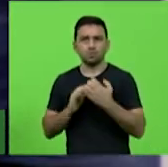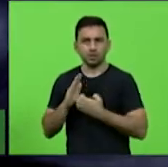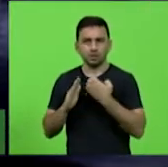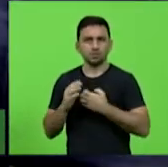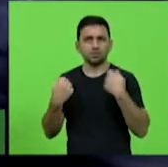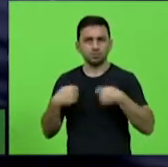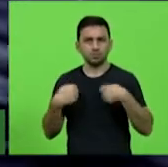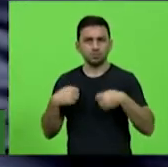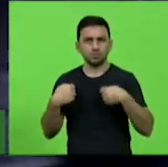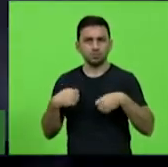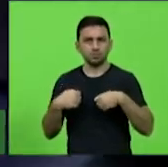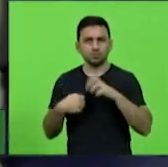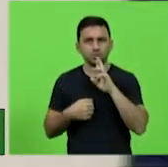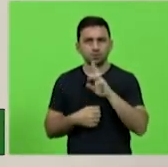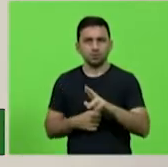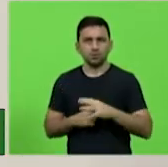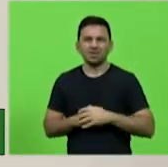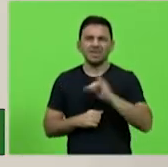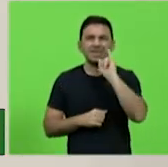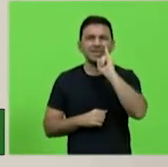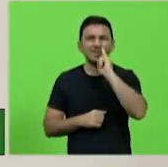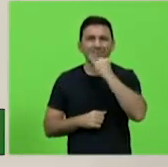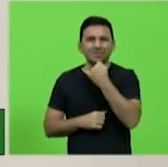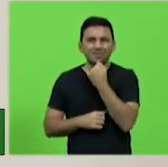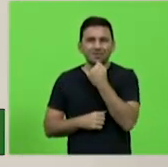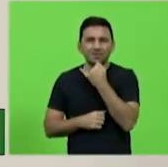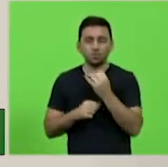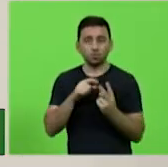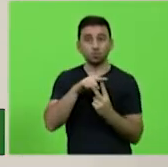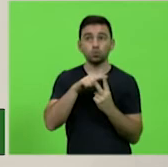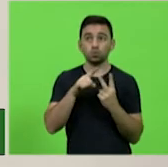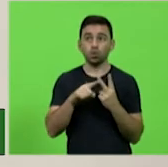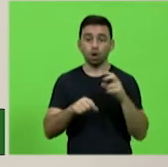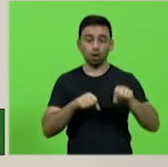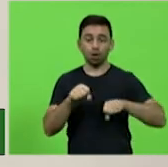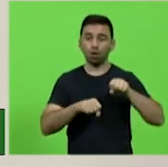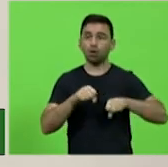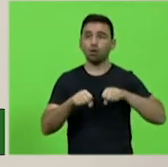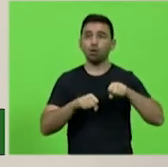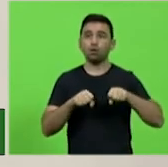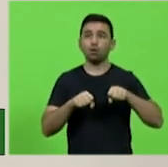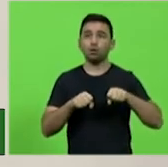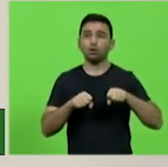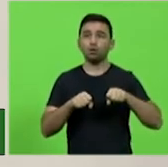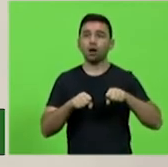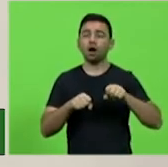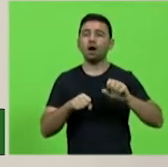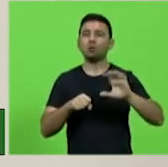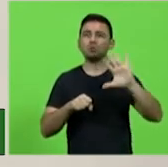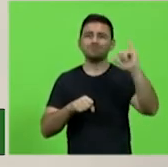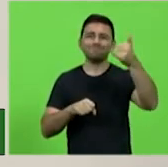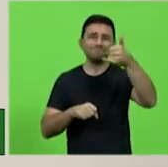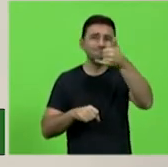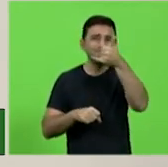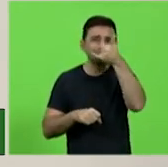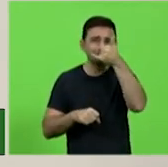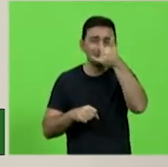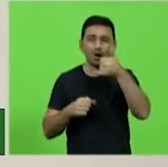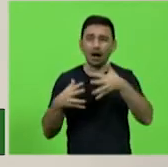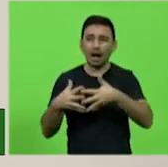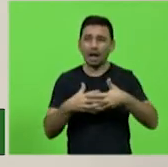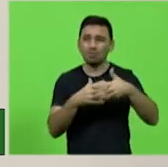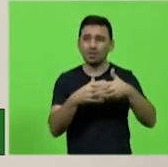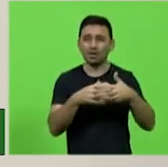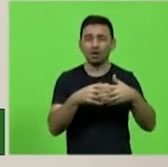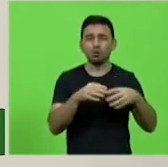pelo... E, infelizmente, os dois ciclistas estão passando e tiveram um azar que o caminhão caísse em